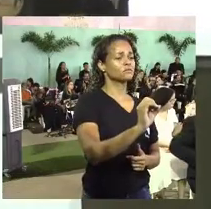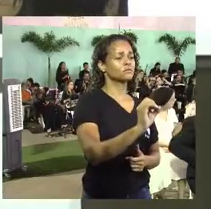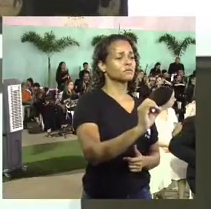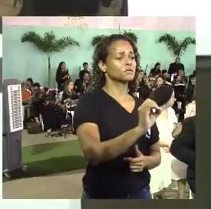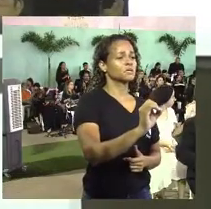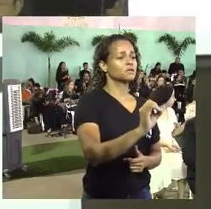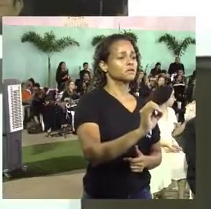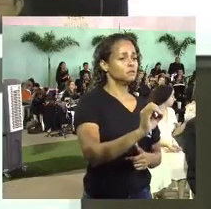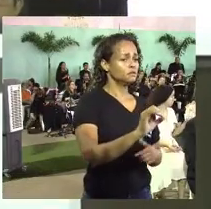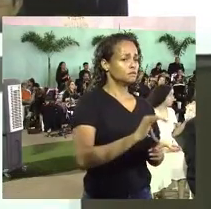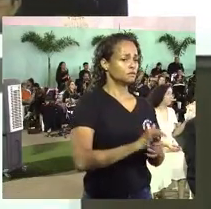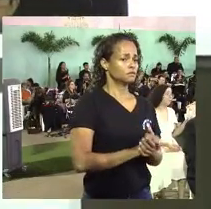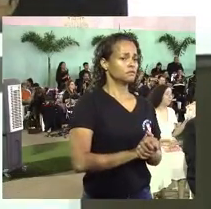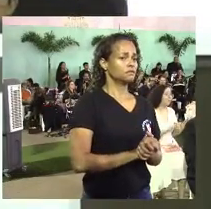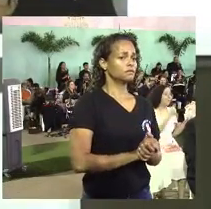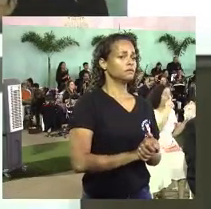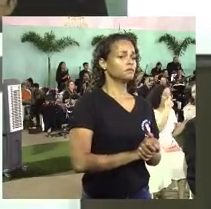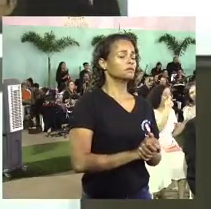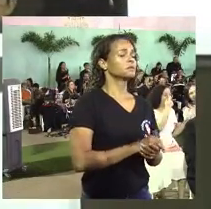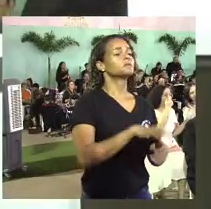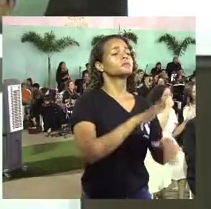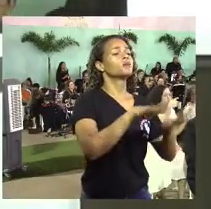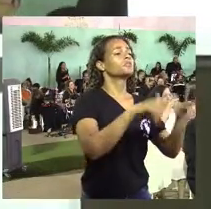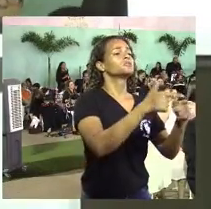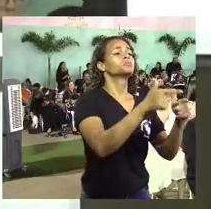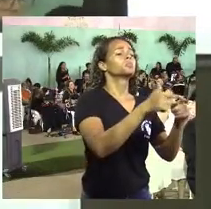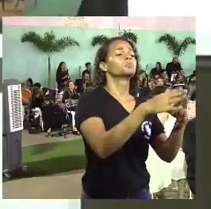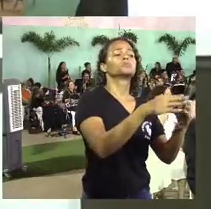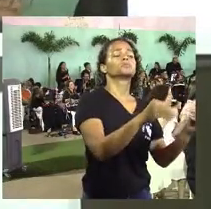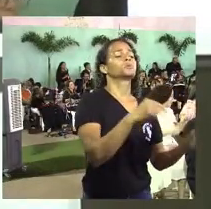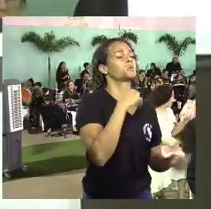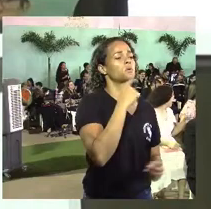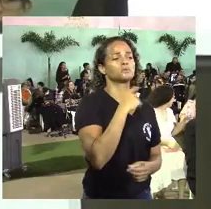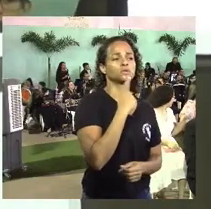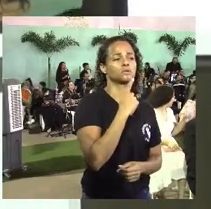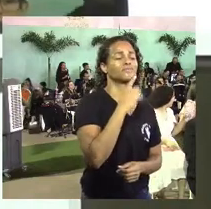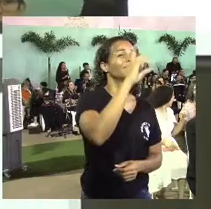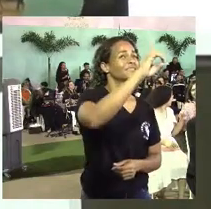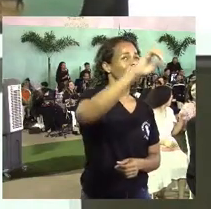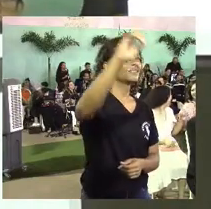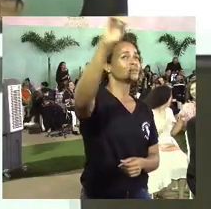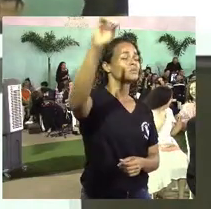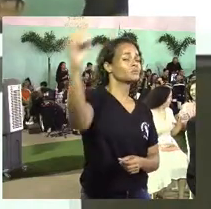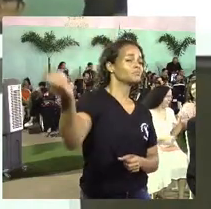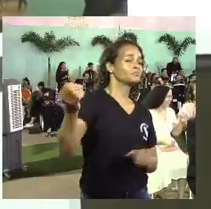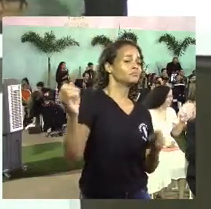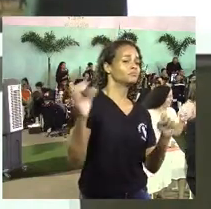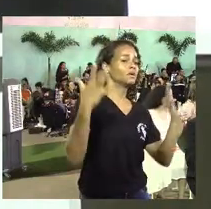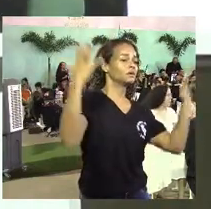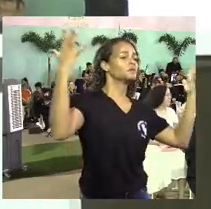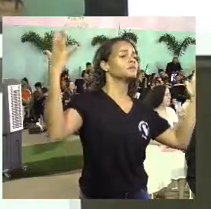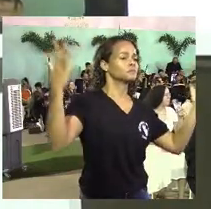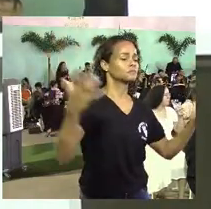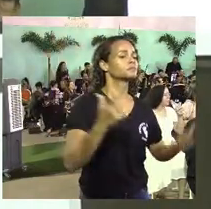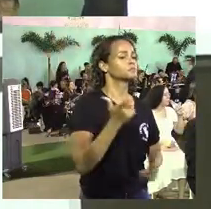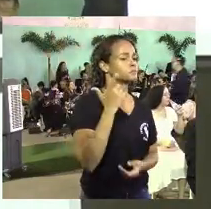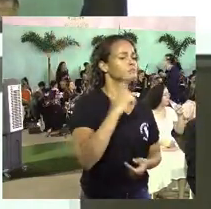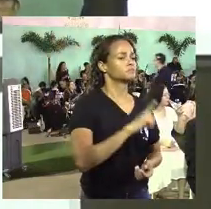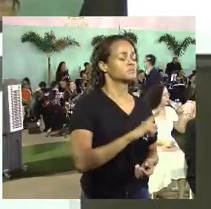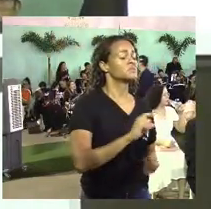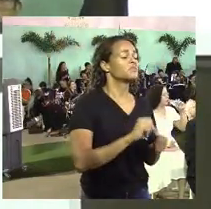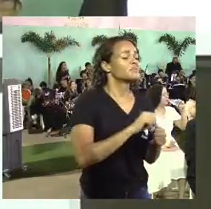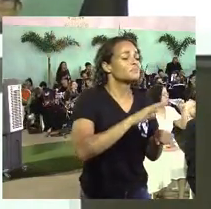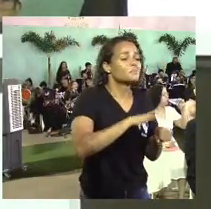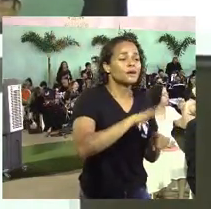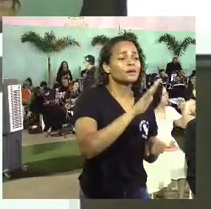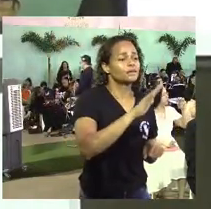irrecuperável diante do Senhor Deus vai fazer milagres já está fazendo